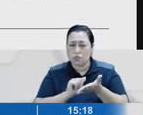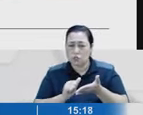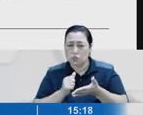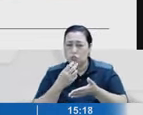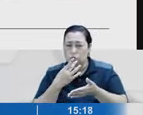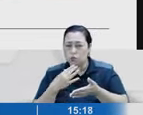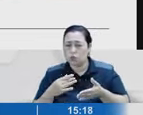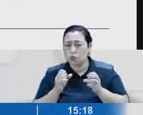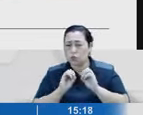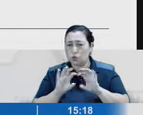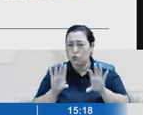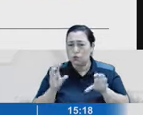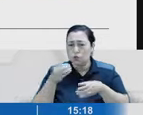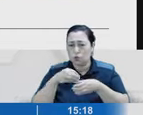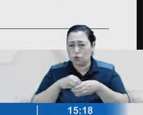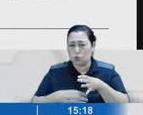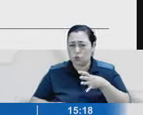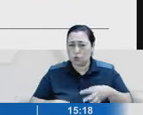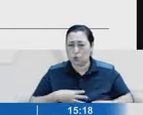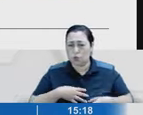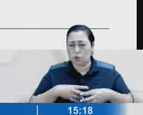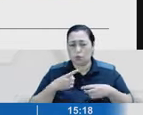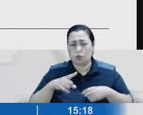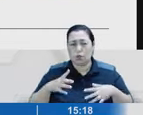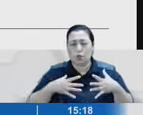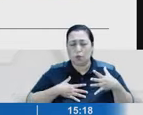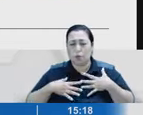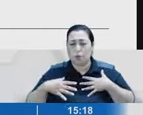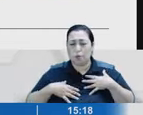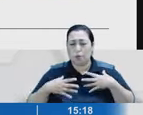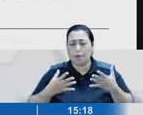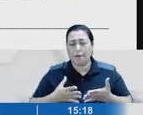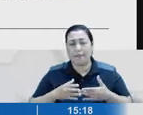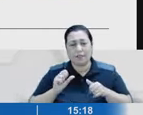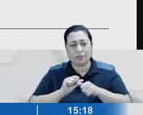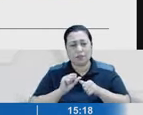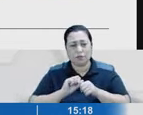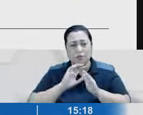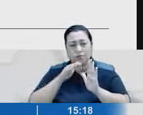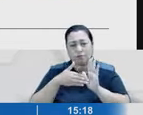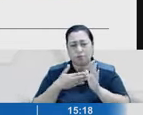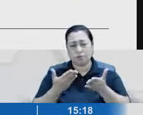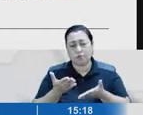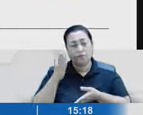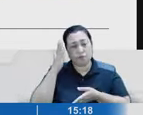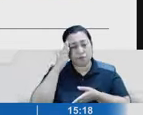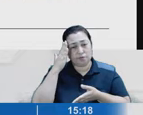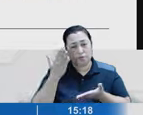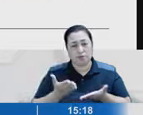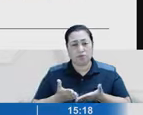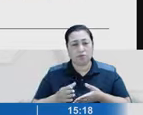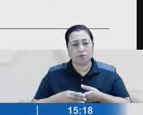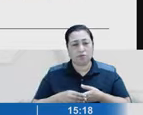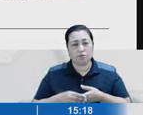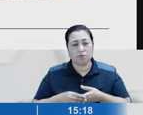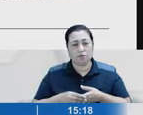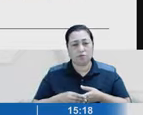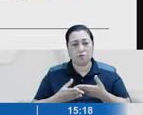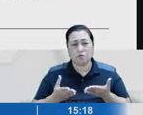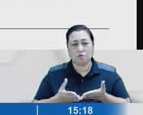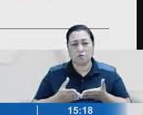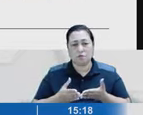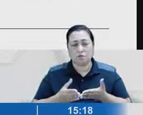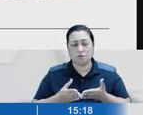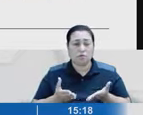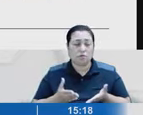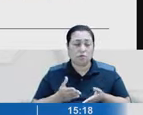e devolvem para dentro do abdômen, para depois ir para o pulmão, né? Para fazer tudo aquilo que a gente sabe. Tá? Minha avó teve câncer